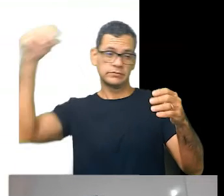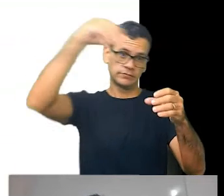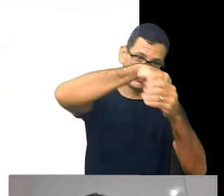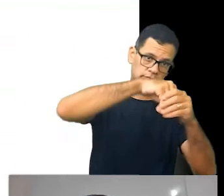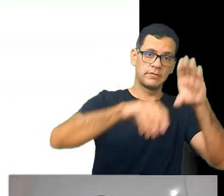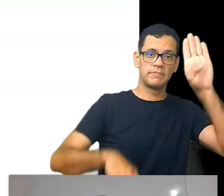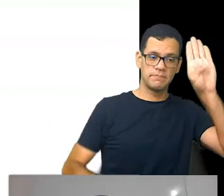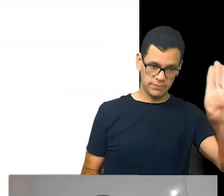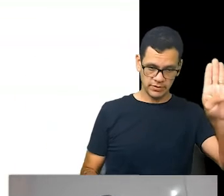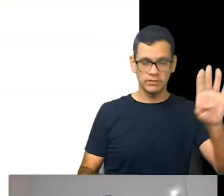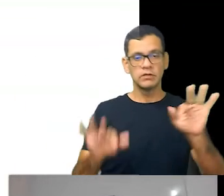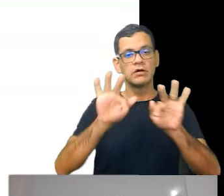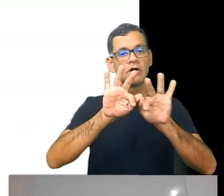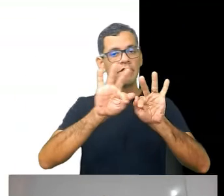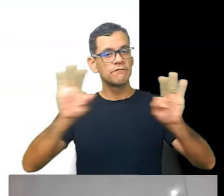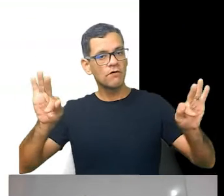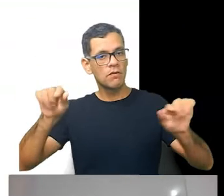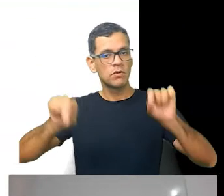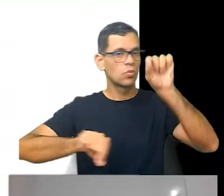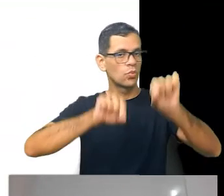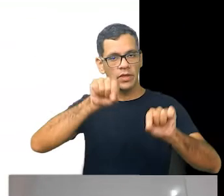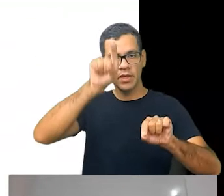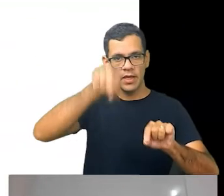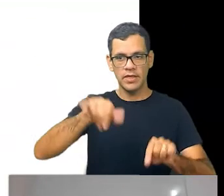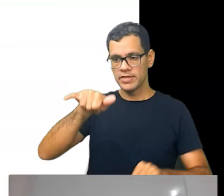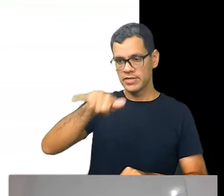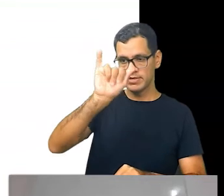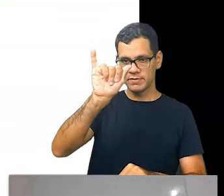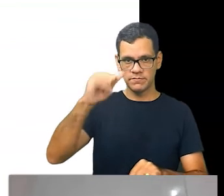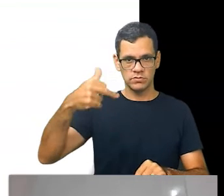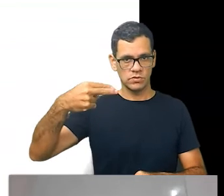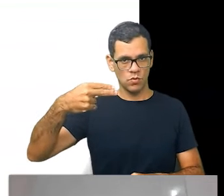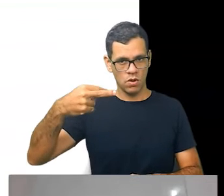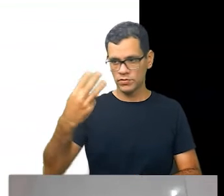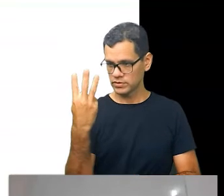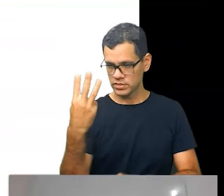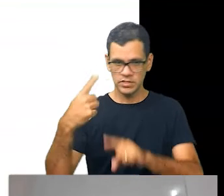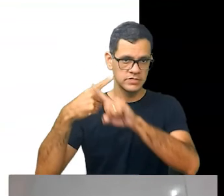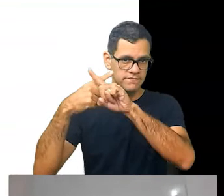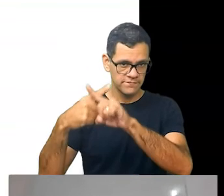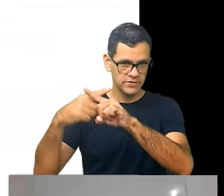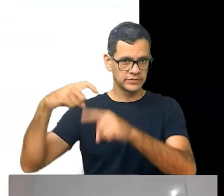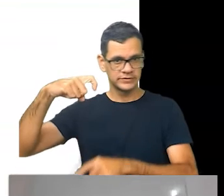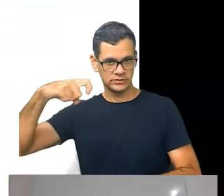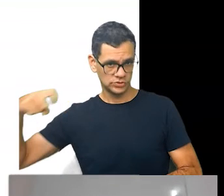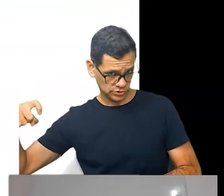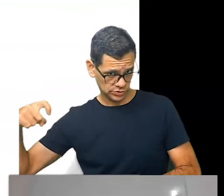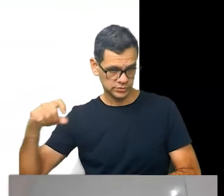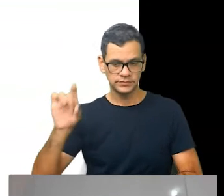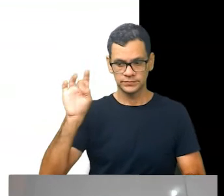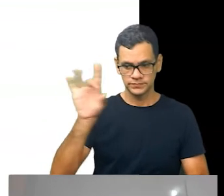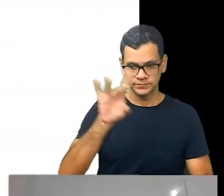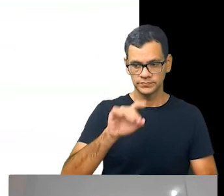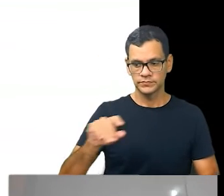temos uma função de A em B. E a fórmula para este exercício aqui, no caso, seria y, que é